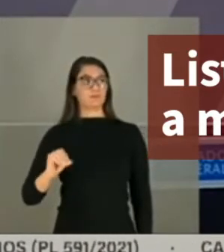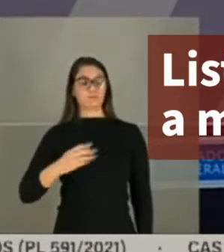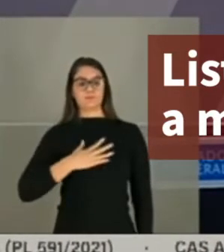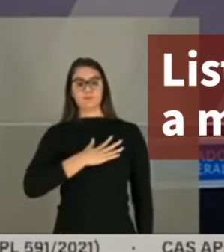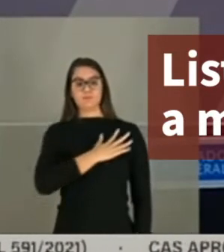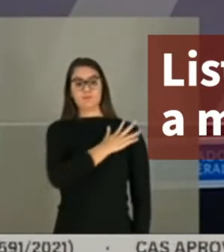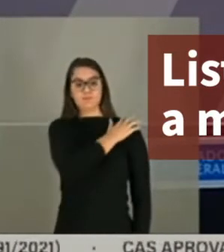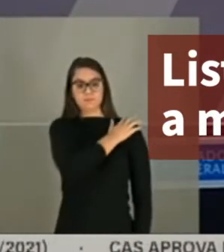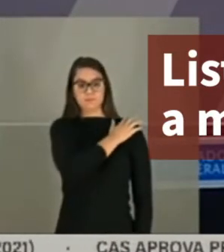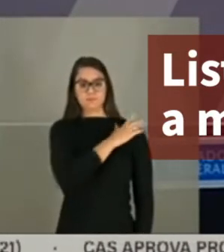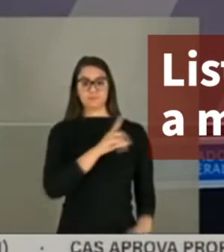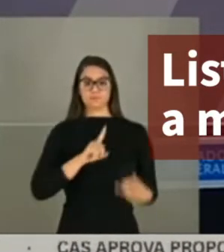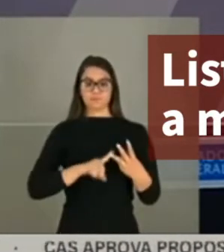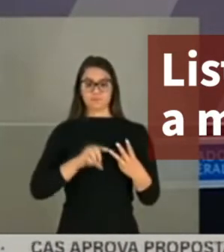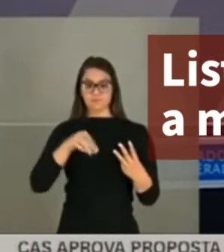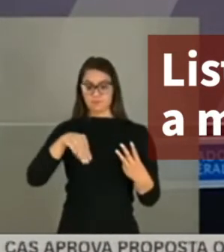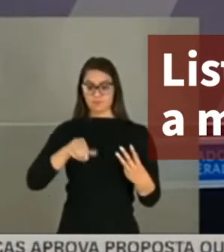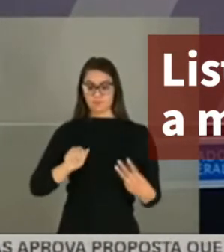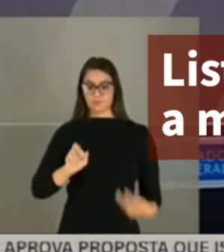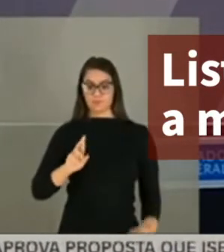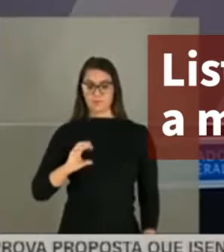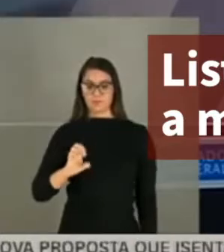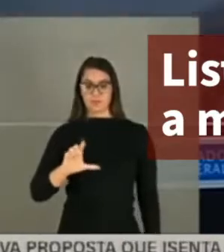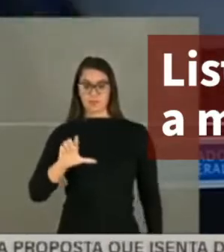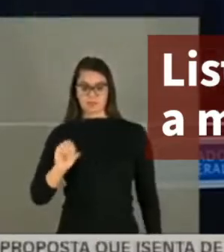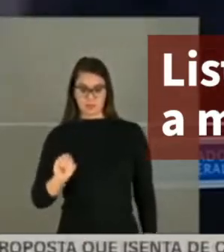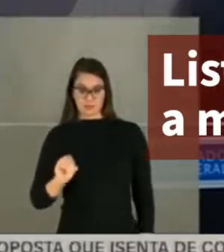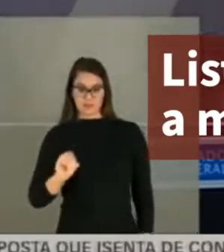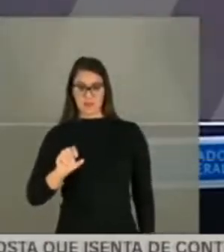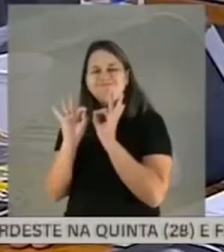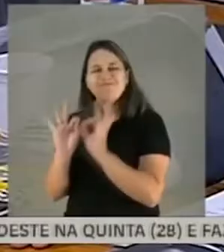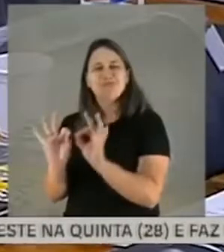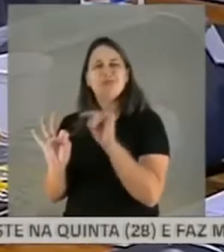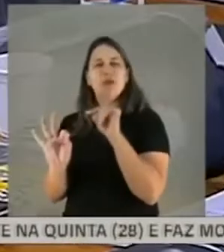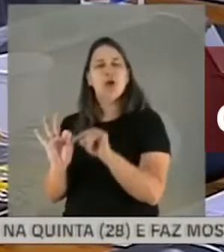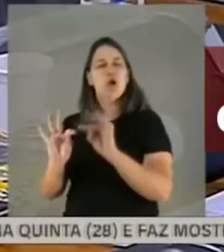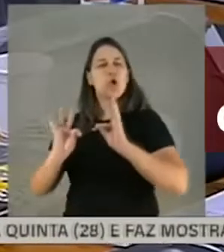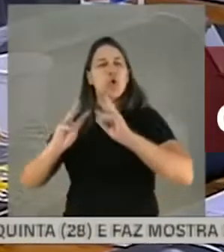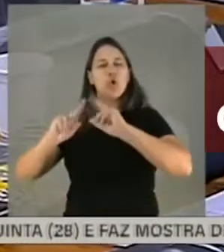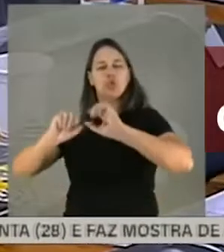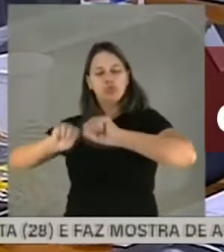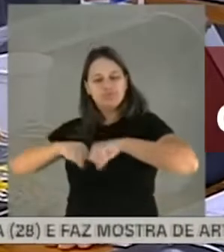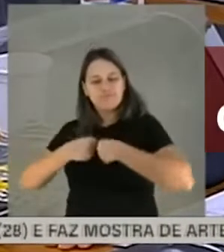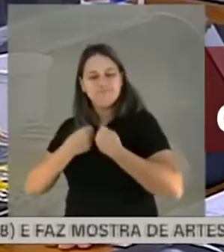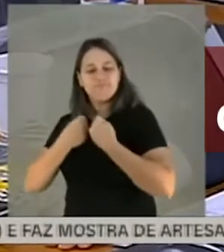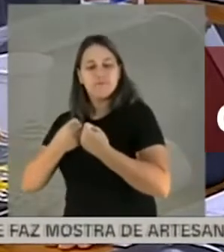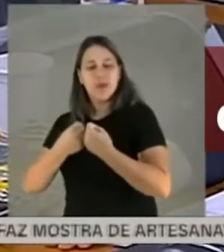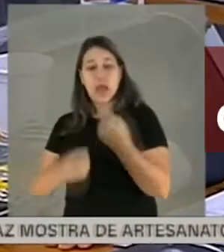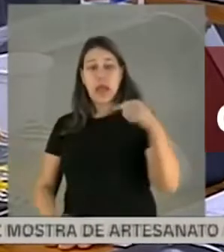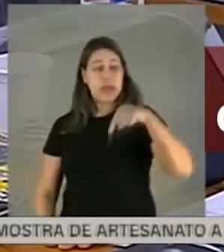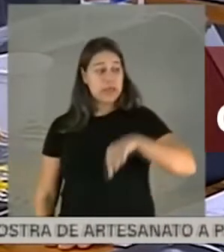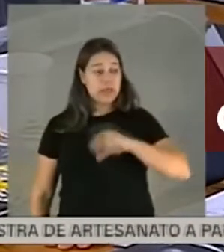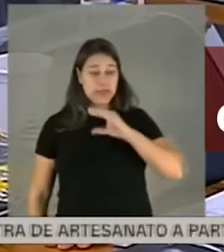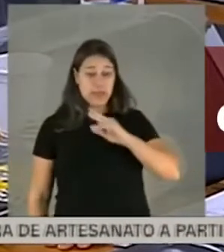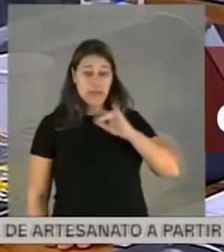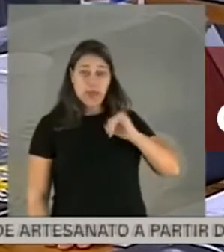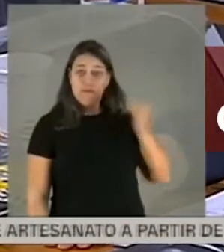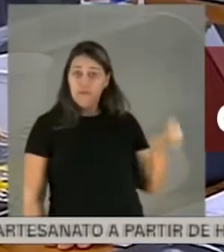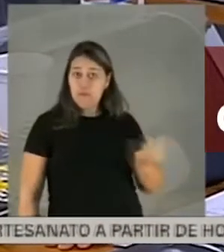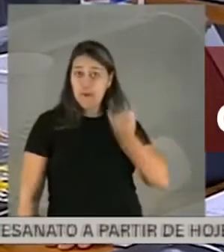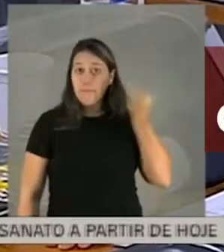o Marcelo Antônio Queiroga Lopes ministro da saúde essa CPI foi